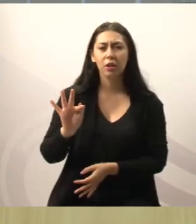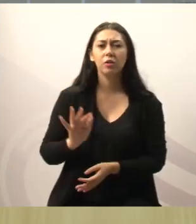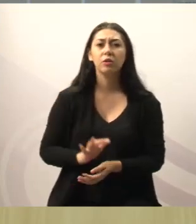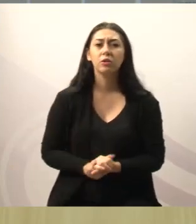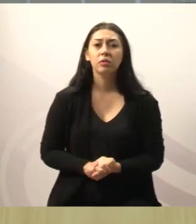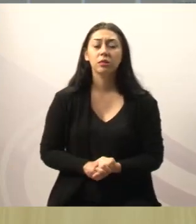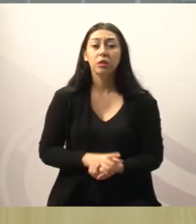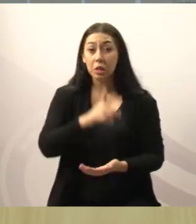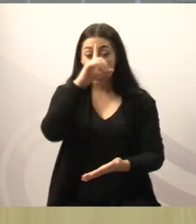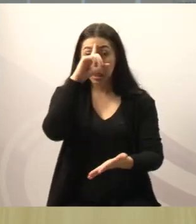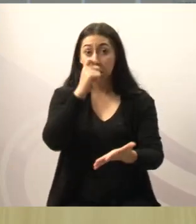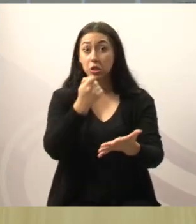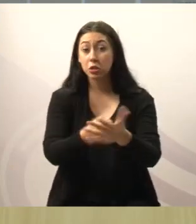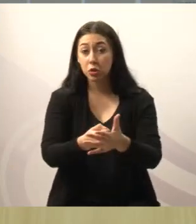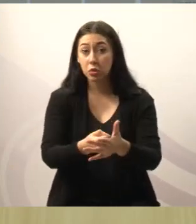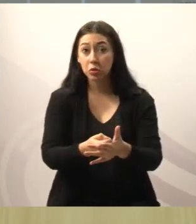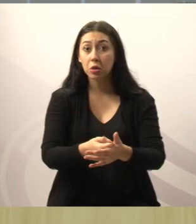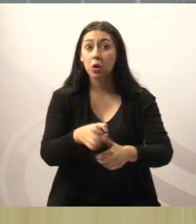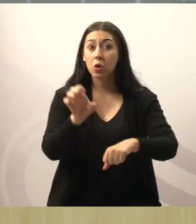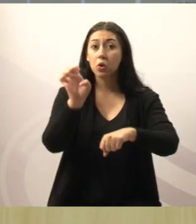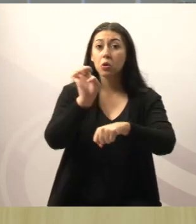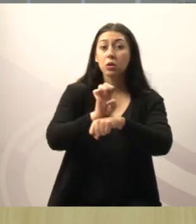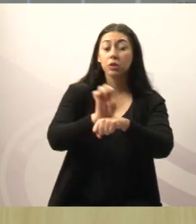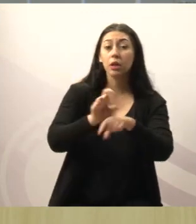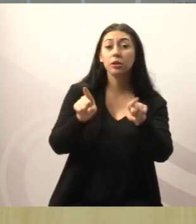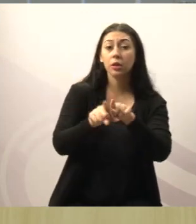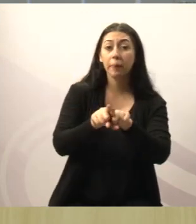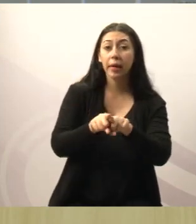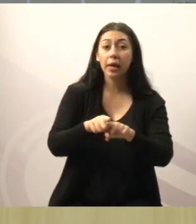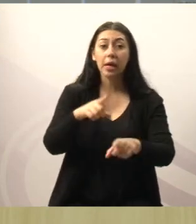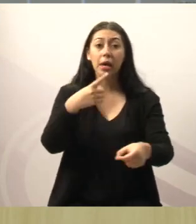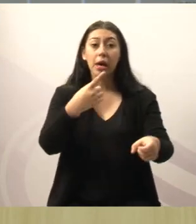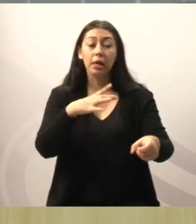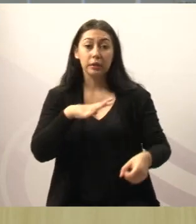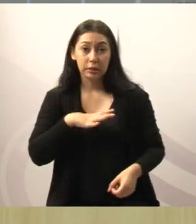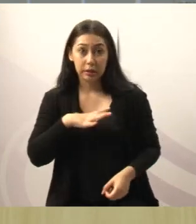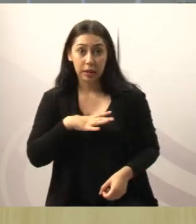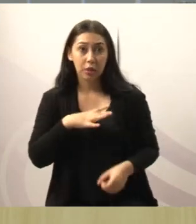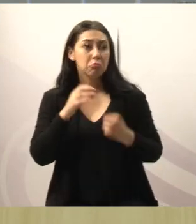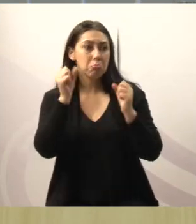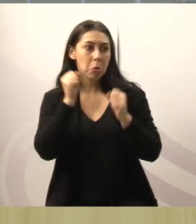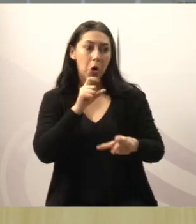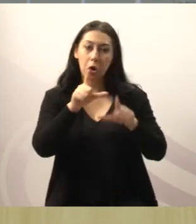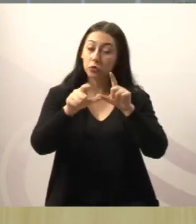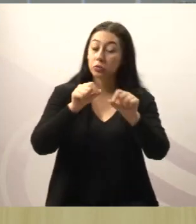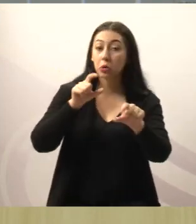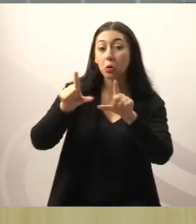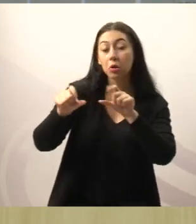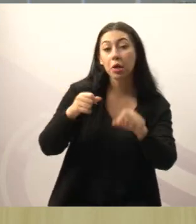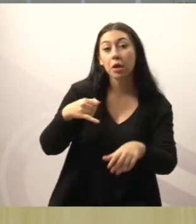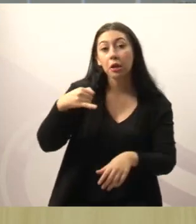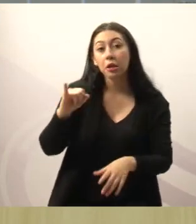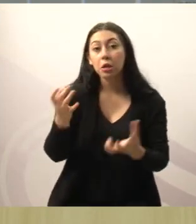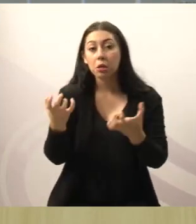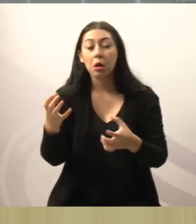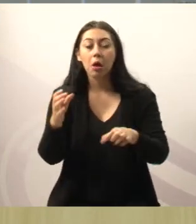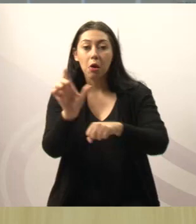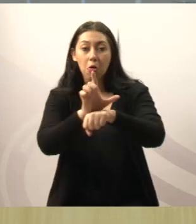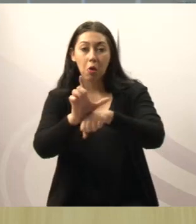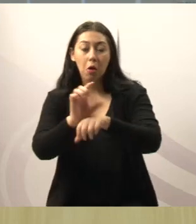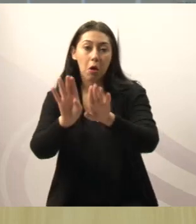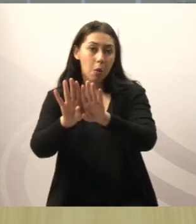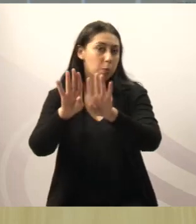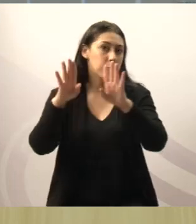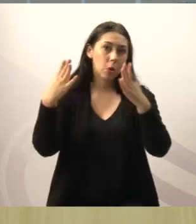municípios têm autonomia para adotar medidas de isolamento social, quarentena, suspensão de atividades